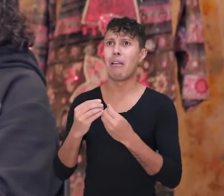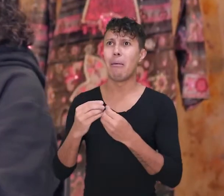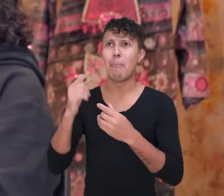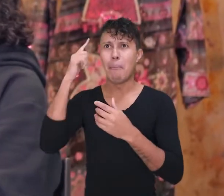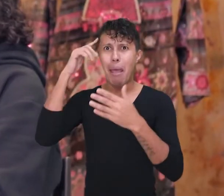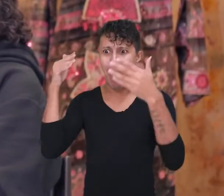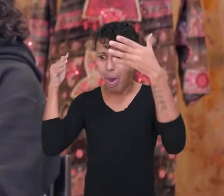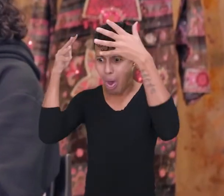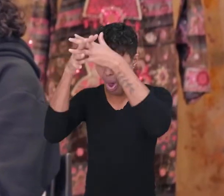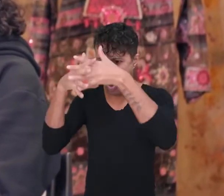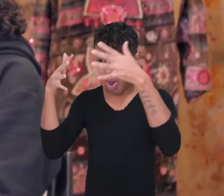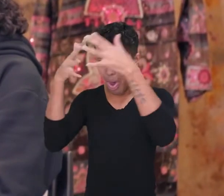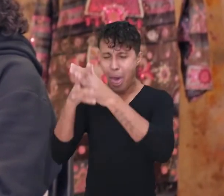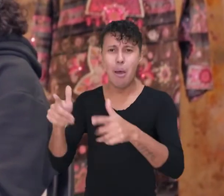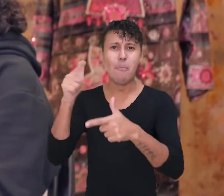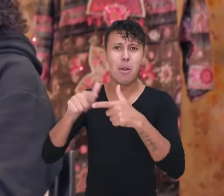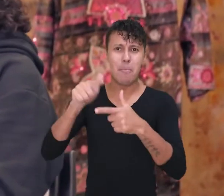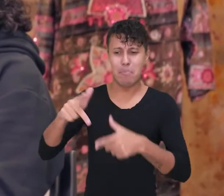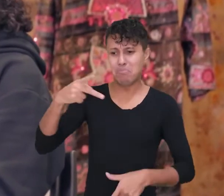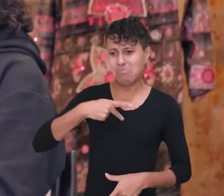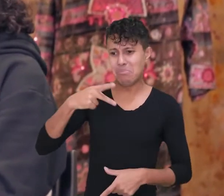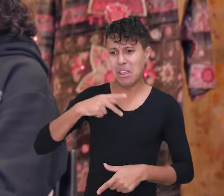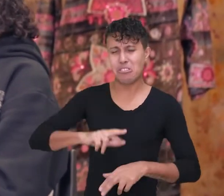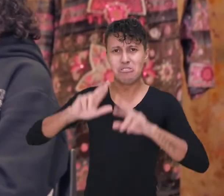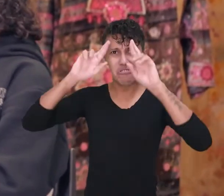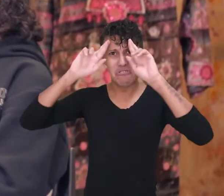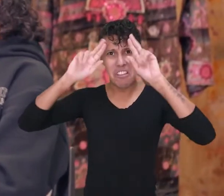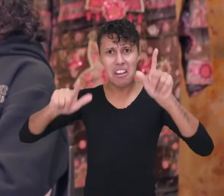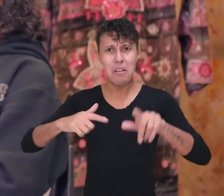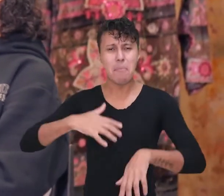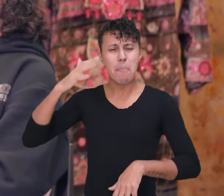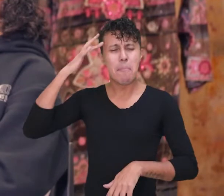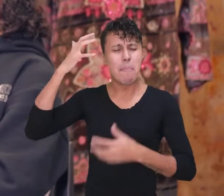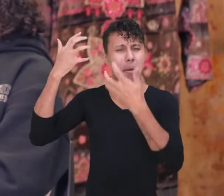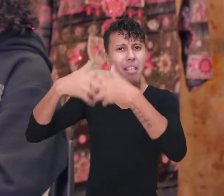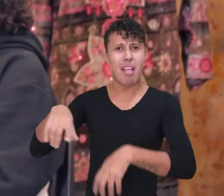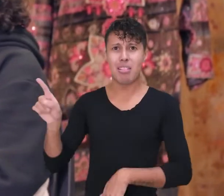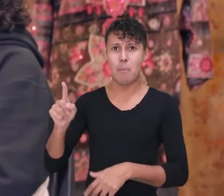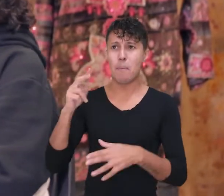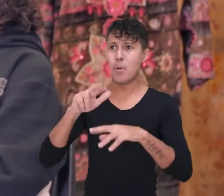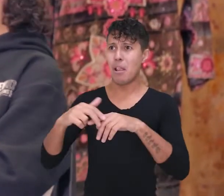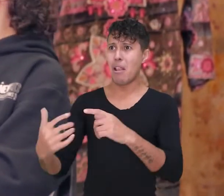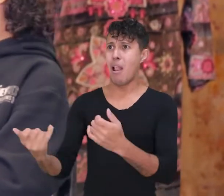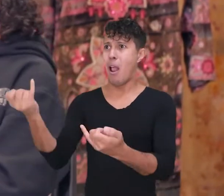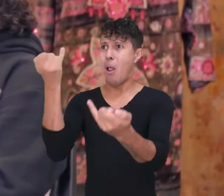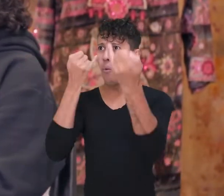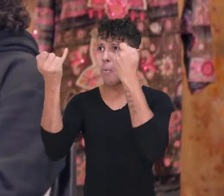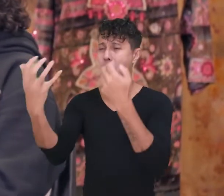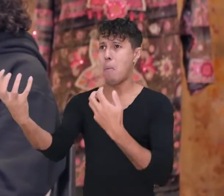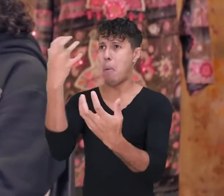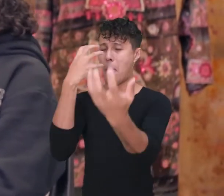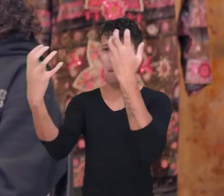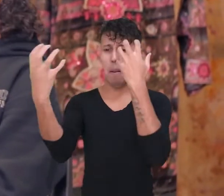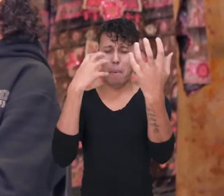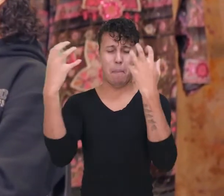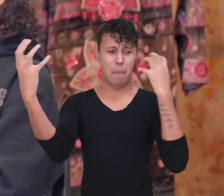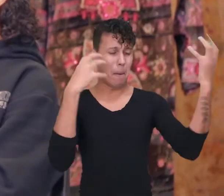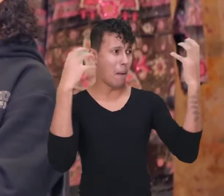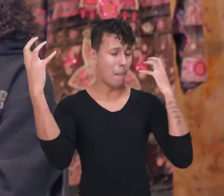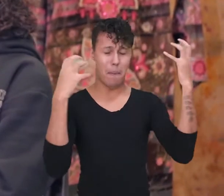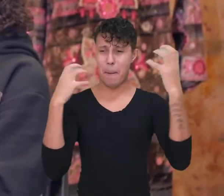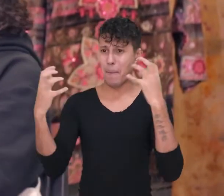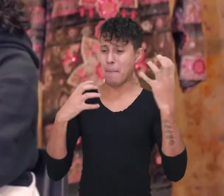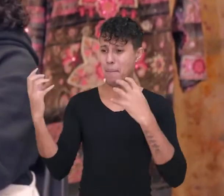muito limitada, acho que é um problema meu, assim, eu não consigo pensar diferente. Mas, tipo, a gente tem tantos acessos, a gente recebe tanta informação, que às vezes